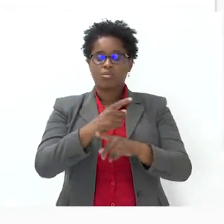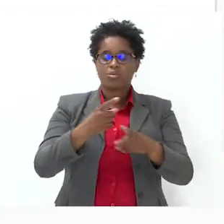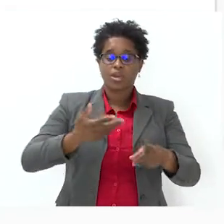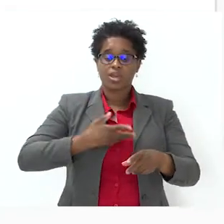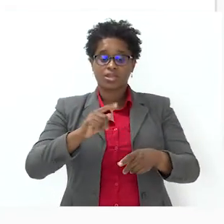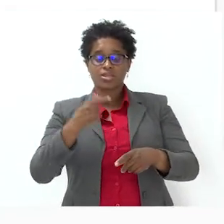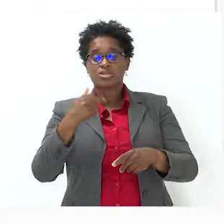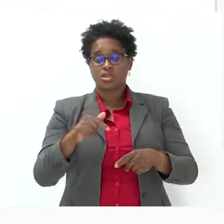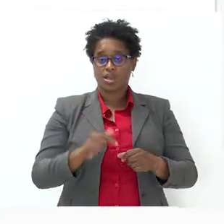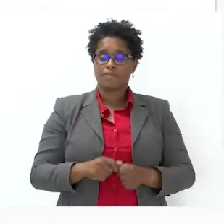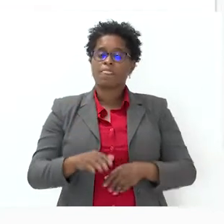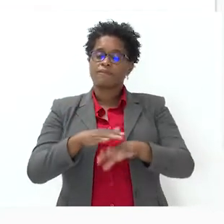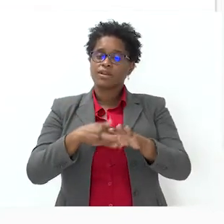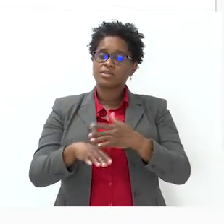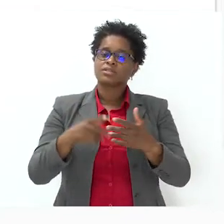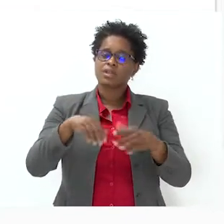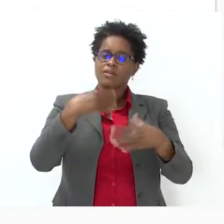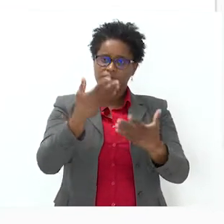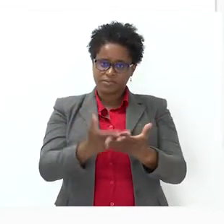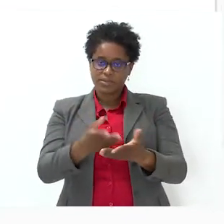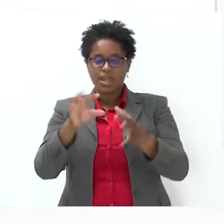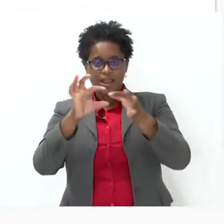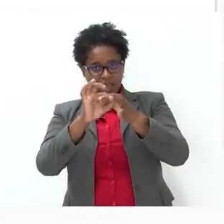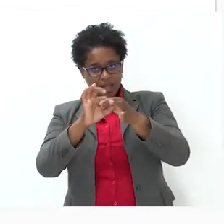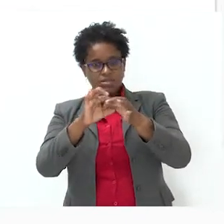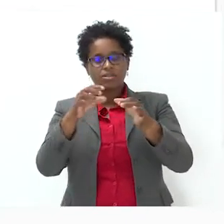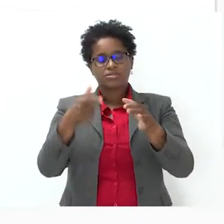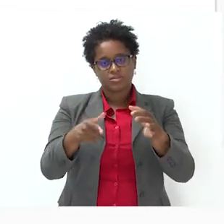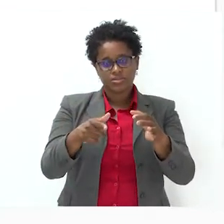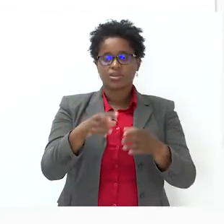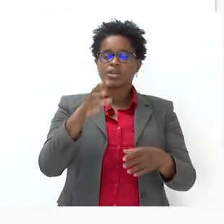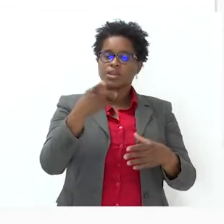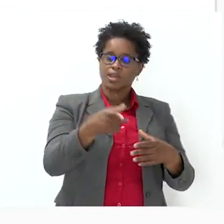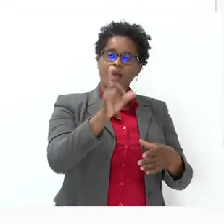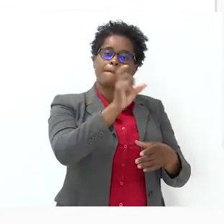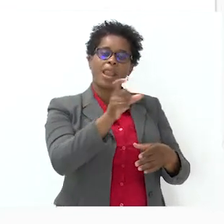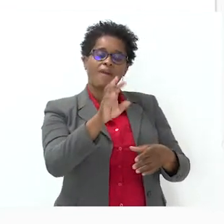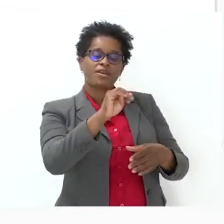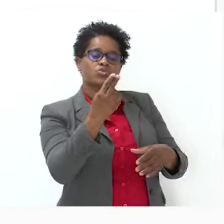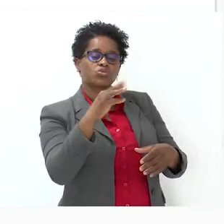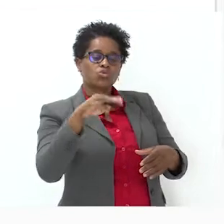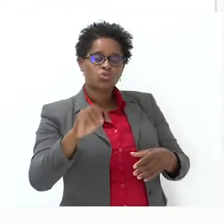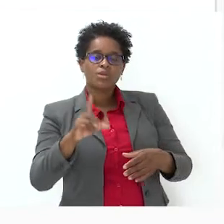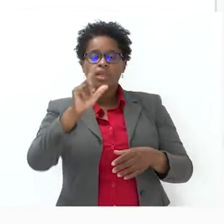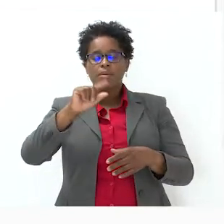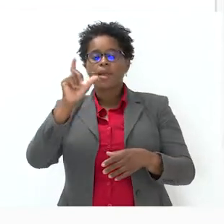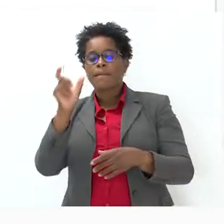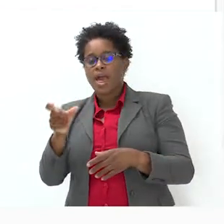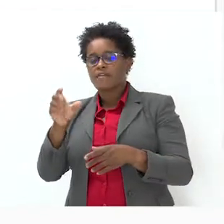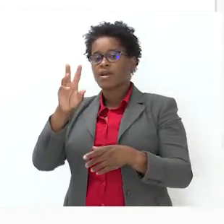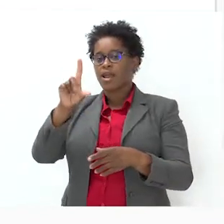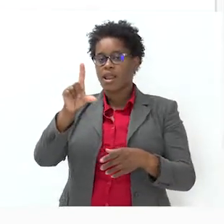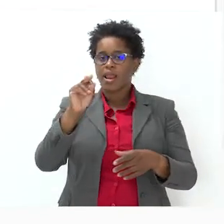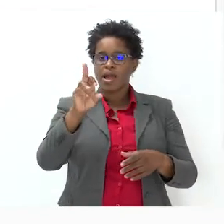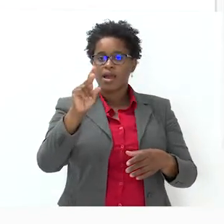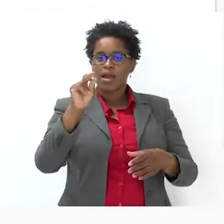de está a estabelecer a ligação de sentido entre a palavra sumo e a palavra